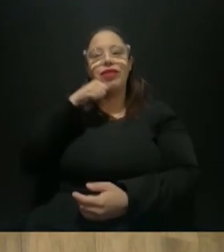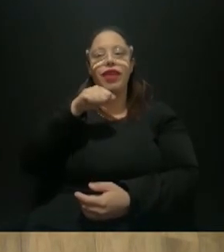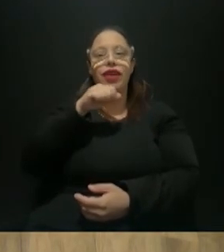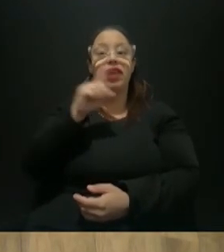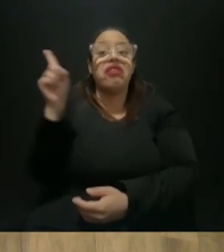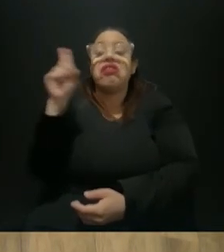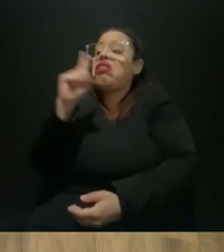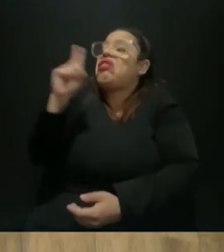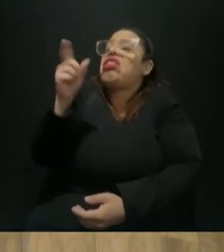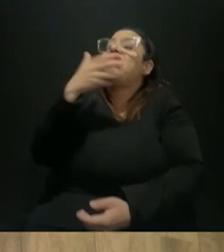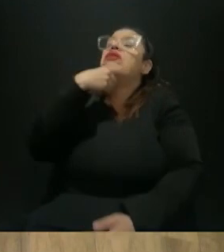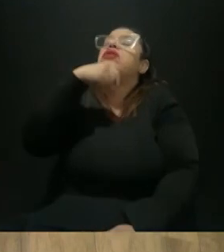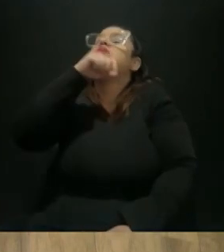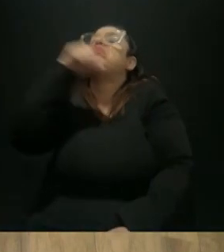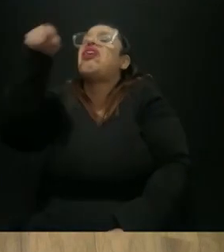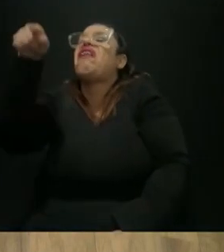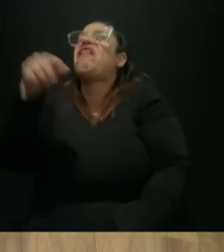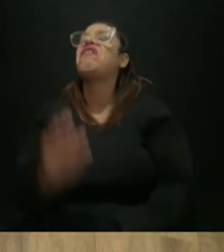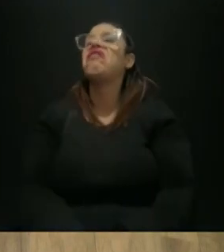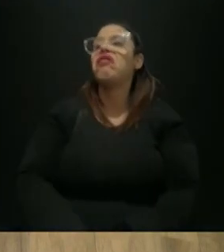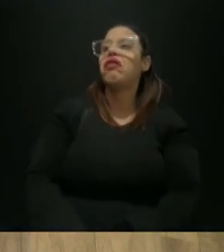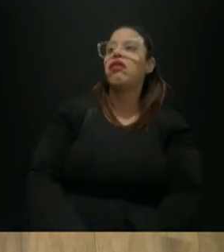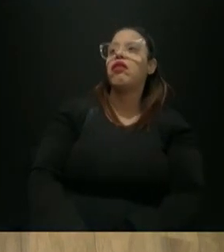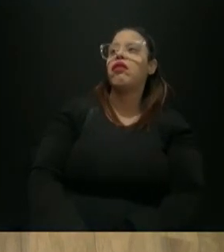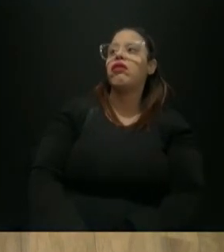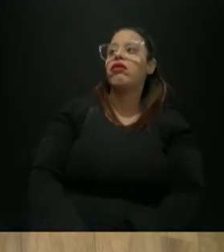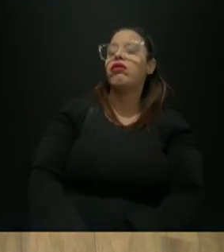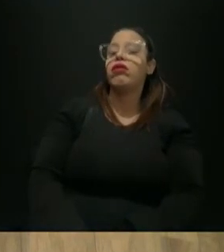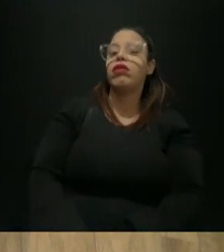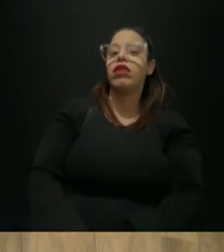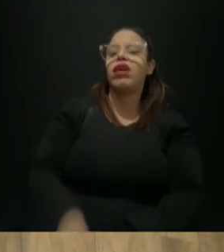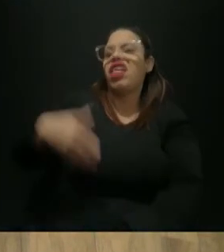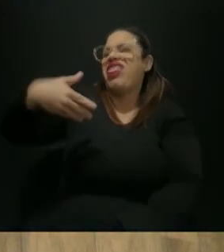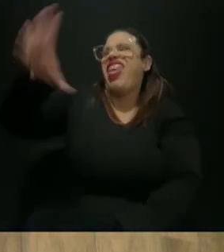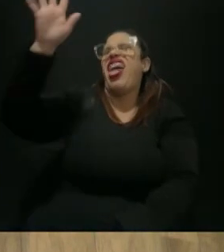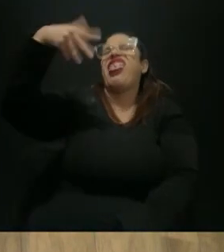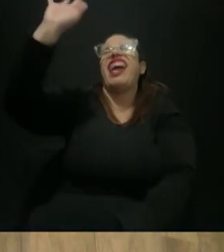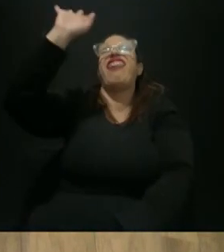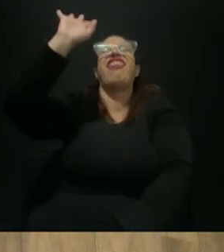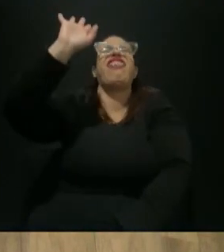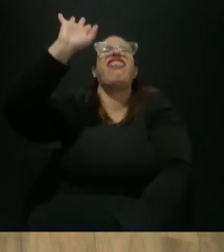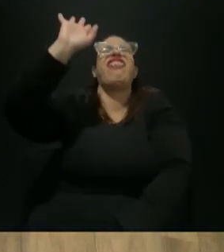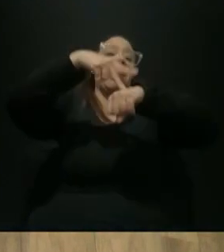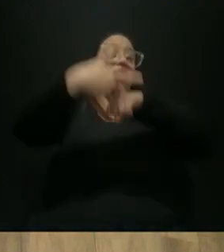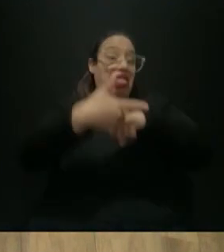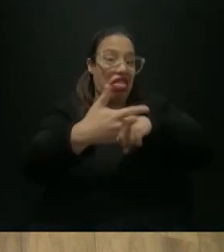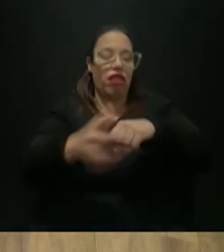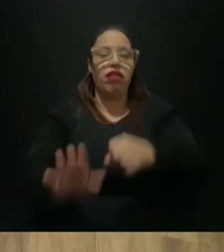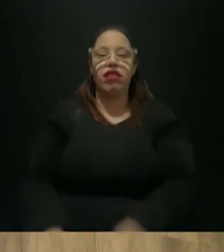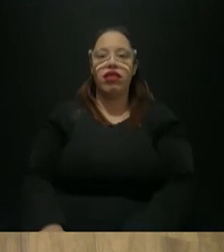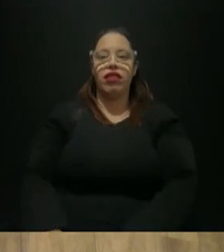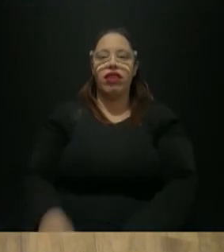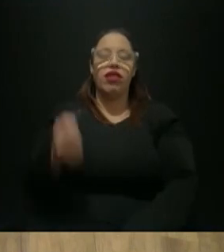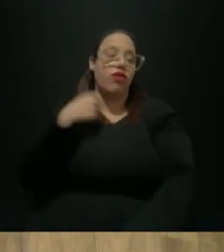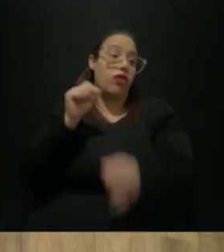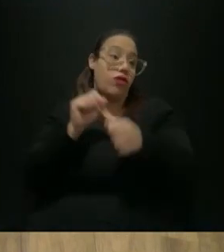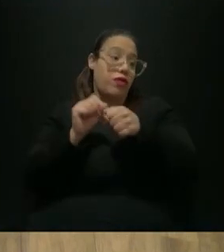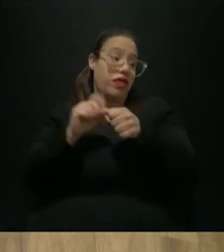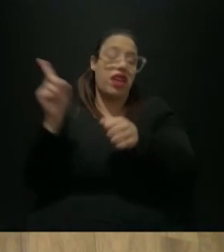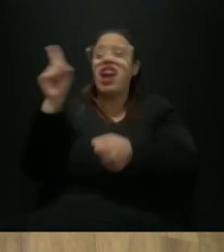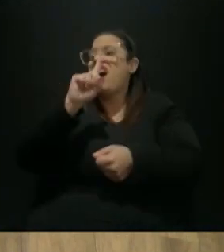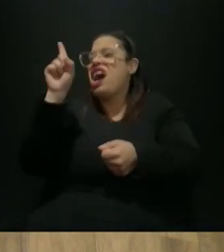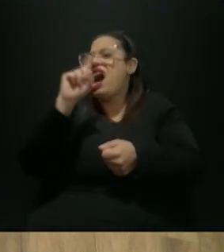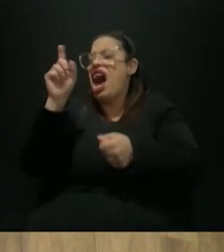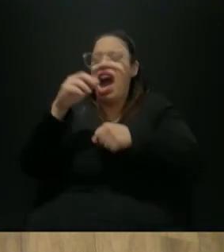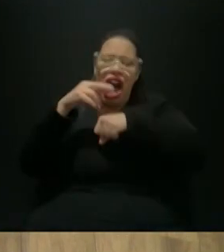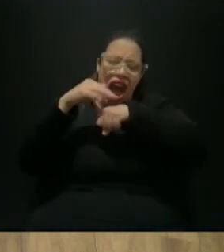Eu passei por esse processo que eu conversava com... Seu pai vai deixar você se machucar. Não, eu falava assim, eu vou fazer tal coisa. E, não, mas ela vai se machucar, mas